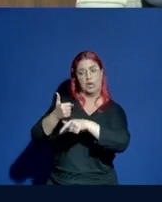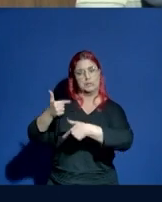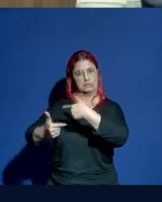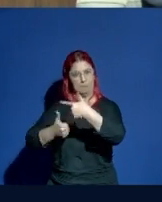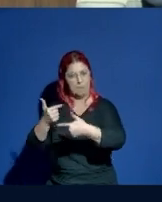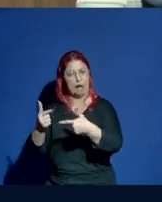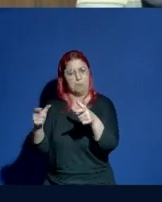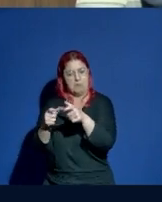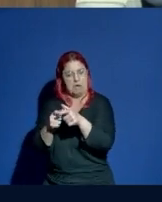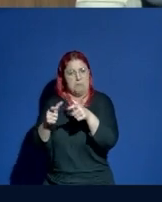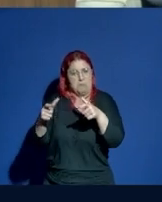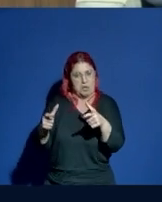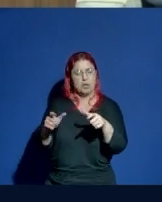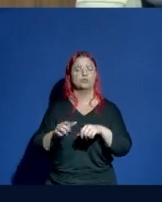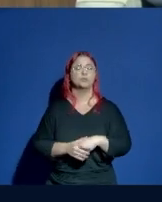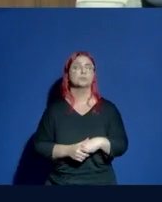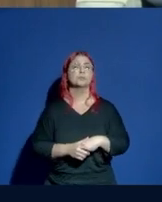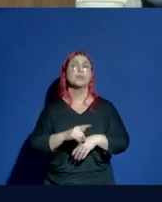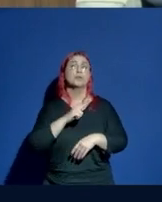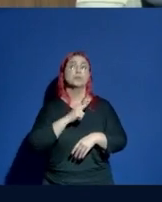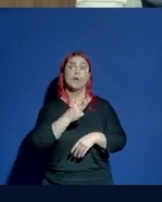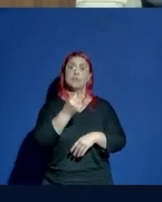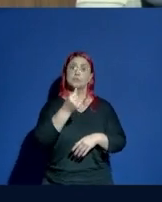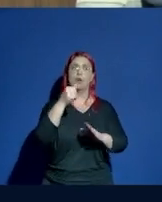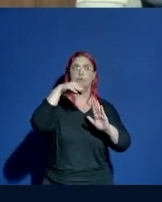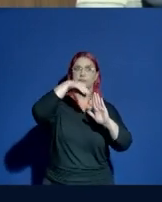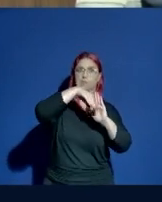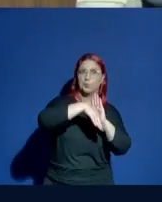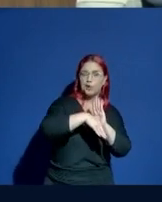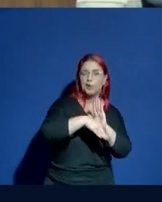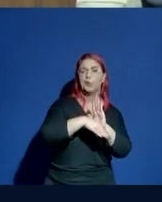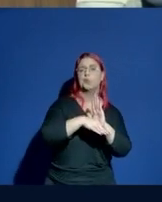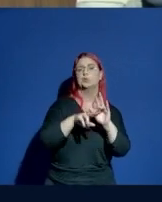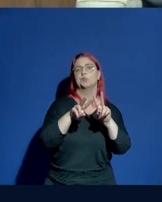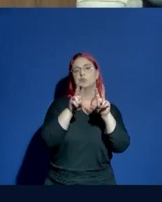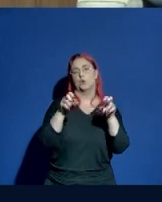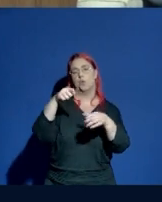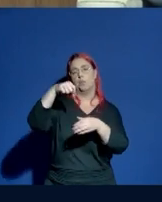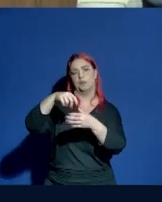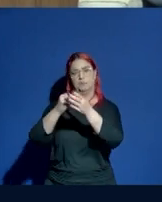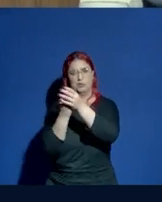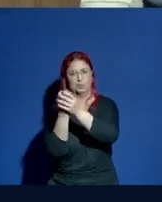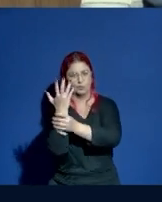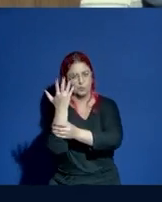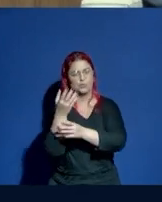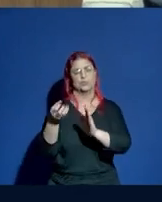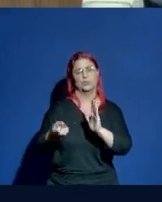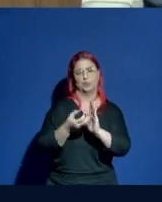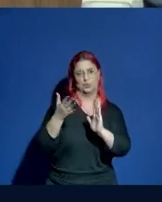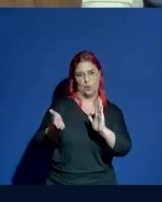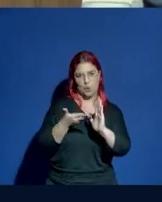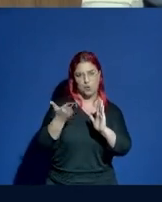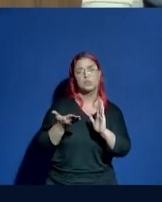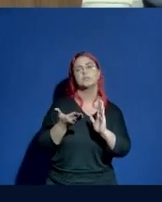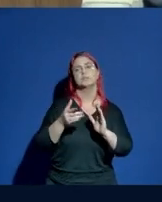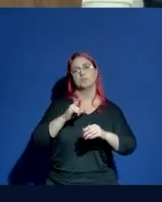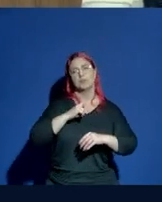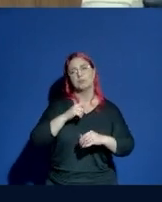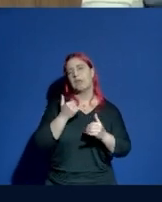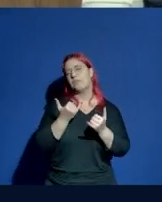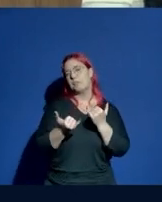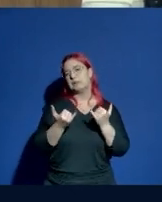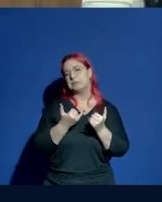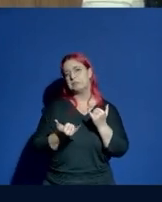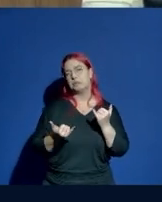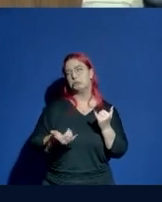do plantio caiu bastante depois de Picos aumentos gigantescos aí o ano passado já caiu a base semelhantes